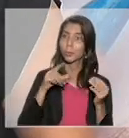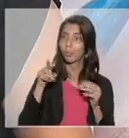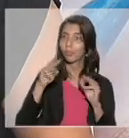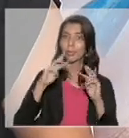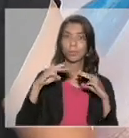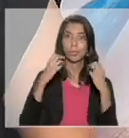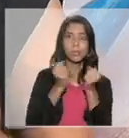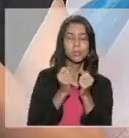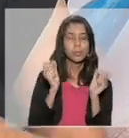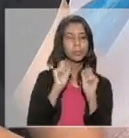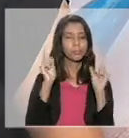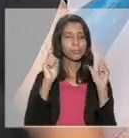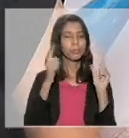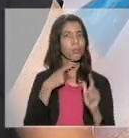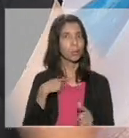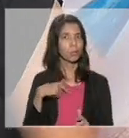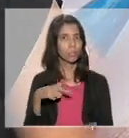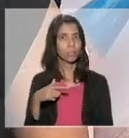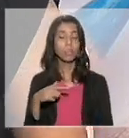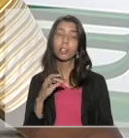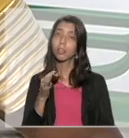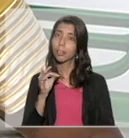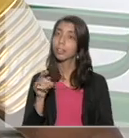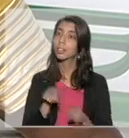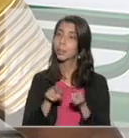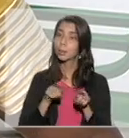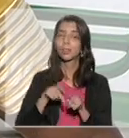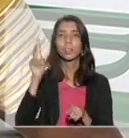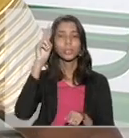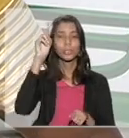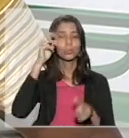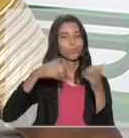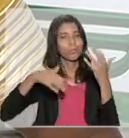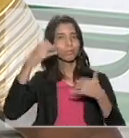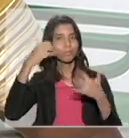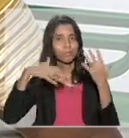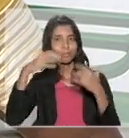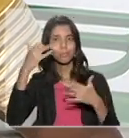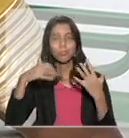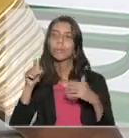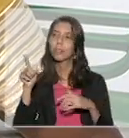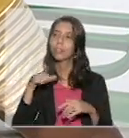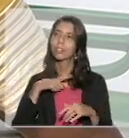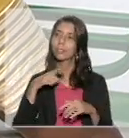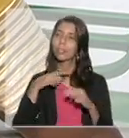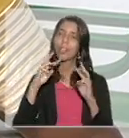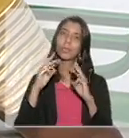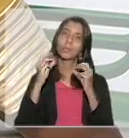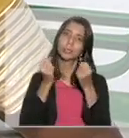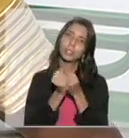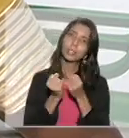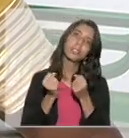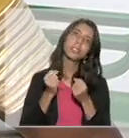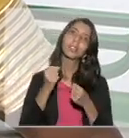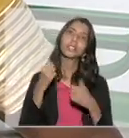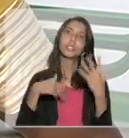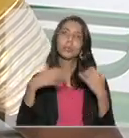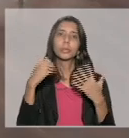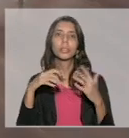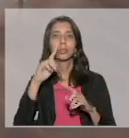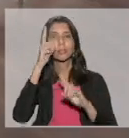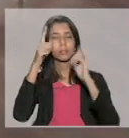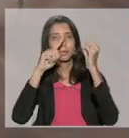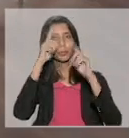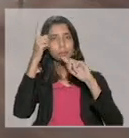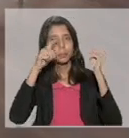muito nas oficinas que despertou isso nele? Ele é muito, e eu vi muita contação de história, que a gente tem uma oficina de contação de história, E o que coleta